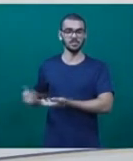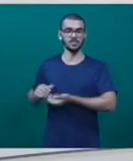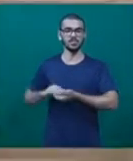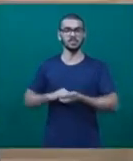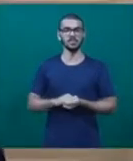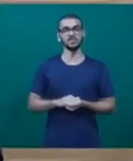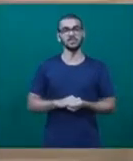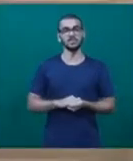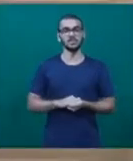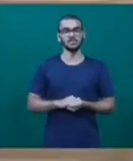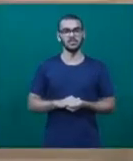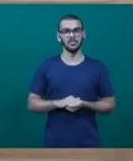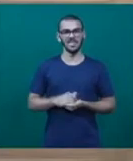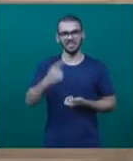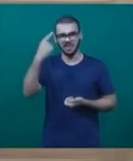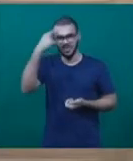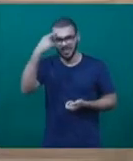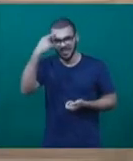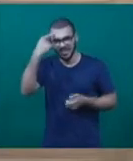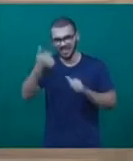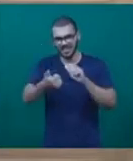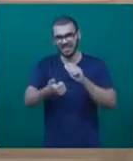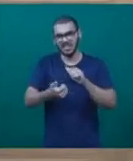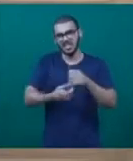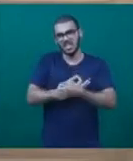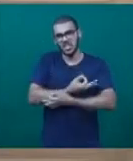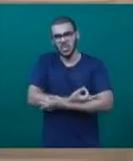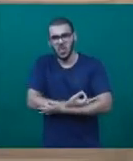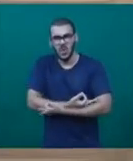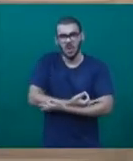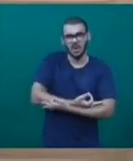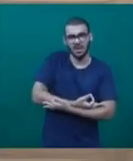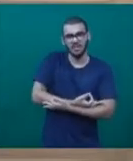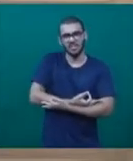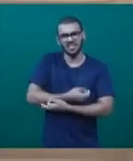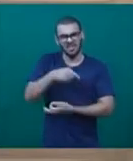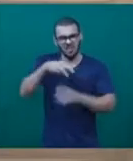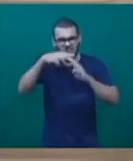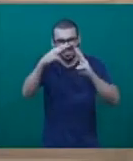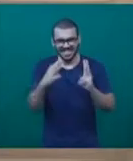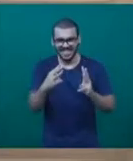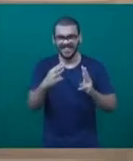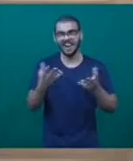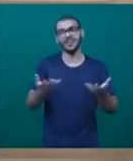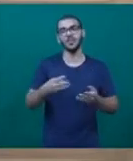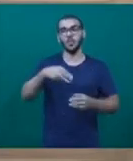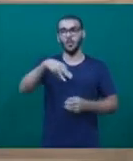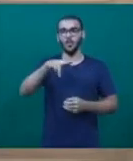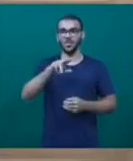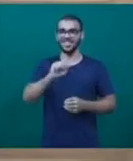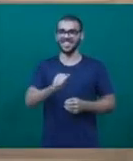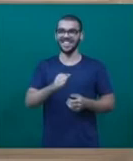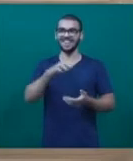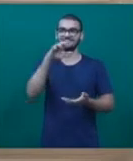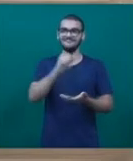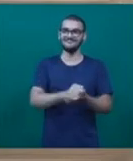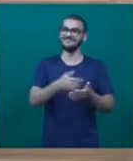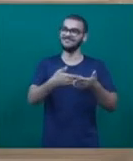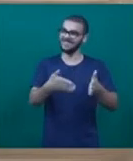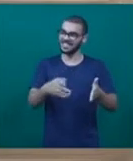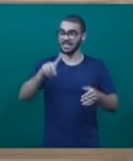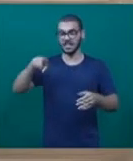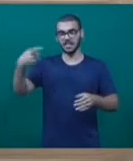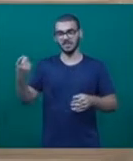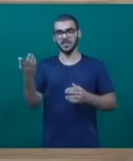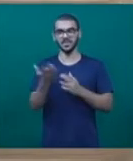3257-3795. Você já pensou em praticar o yoga e em um museu? O MUNI está com inscrições abertas. Sabe como você pode participar depois